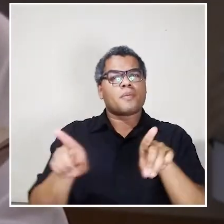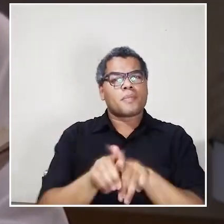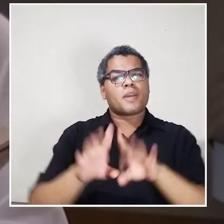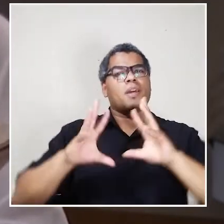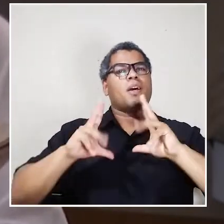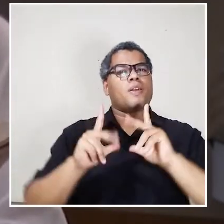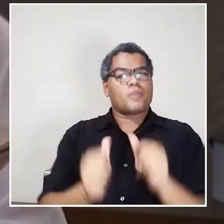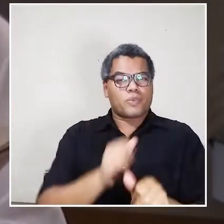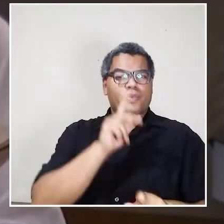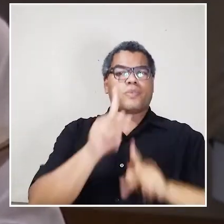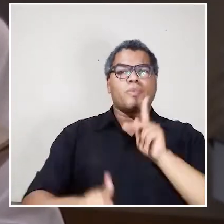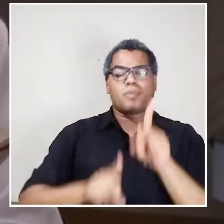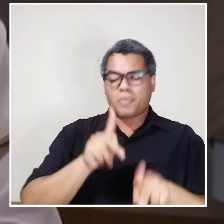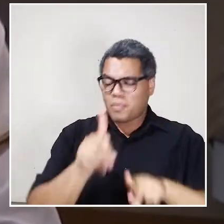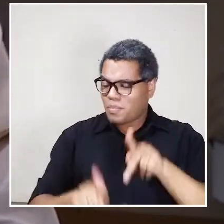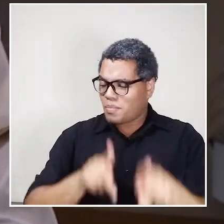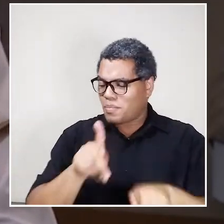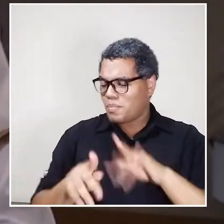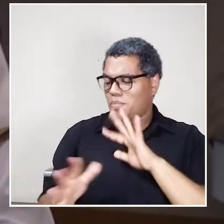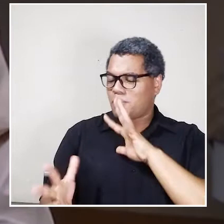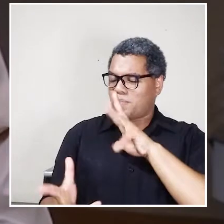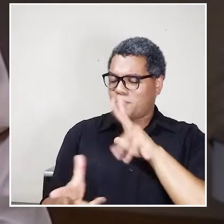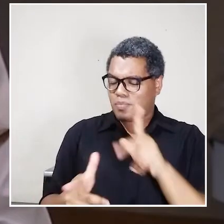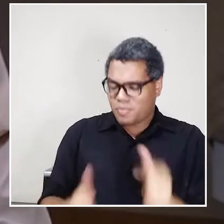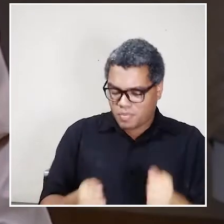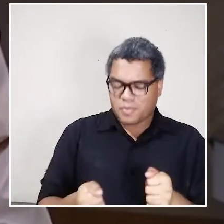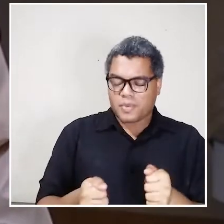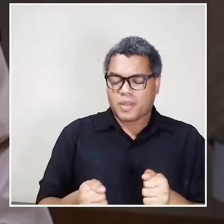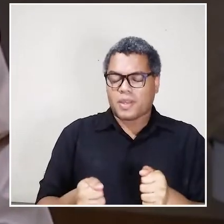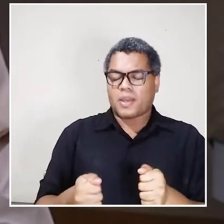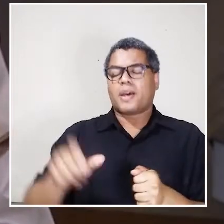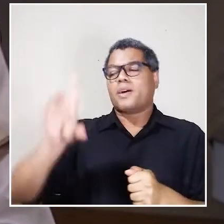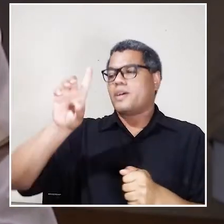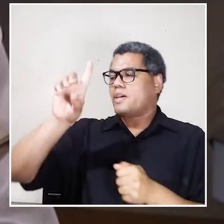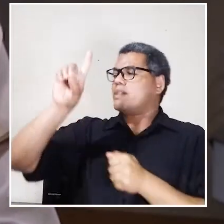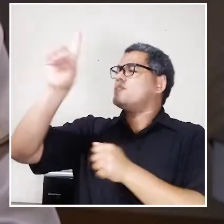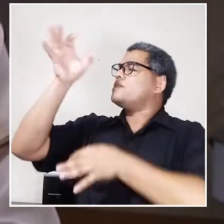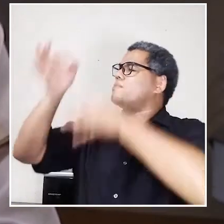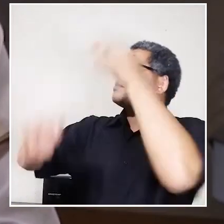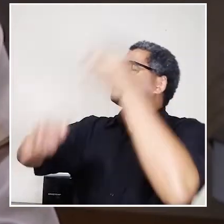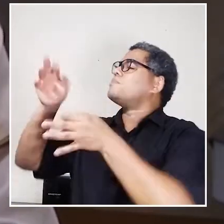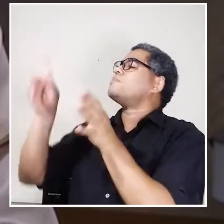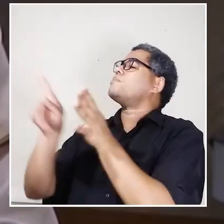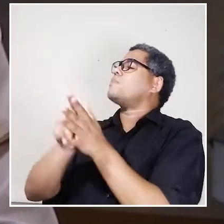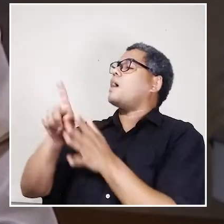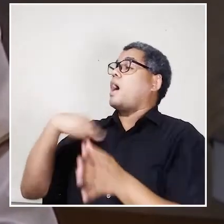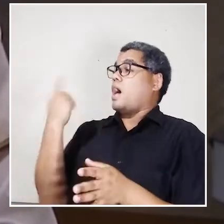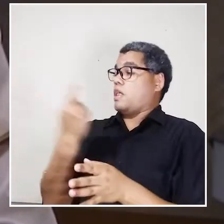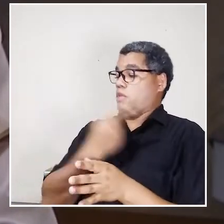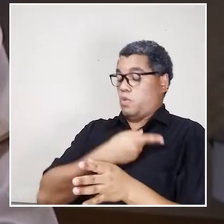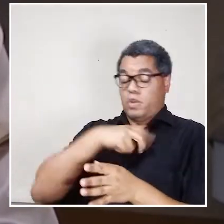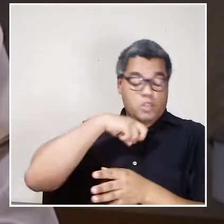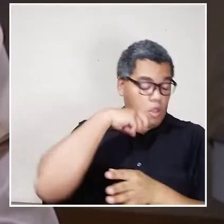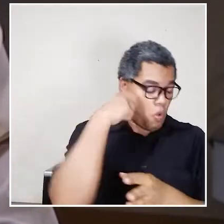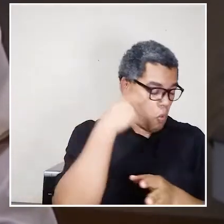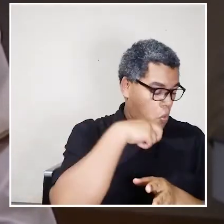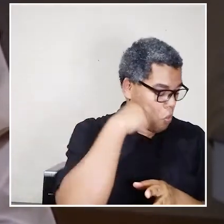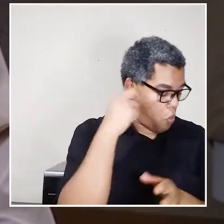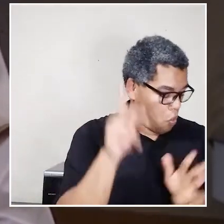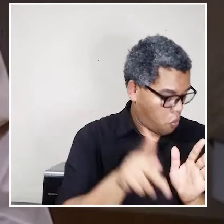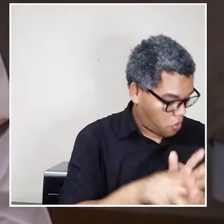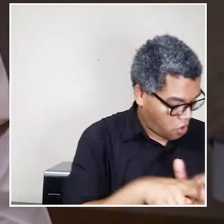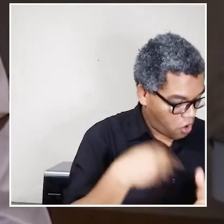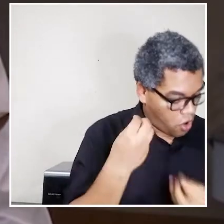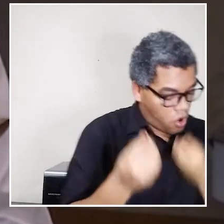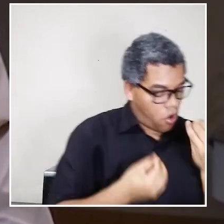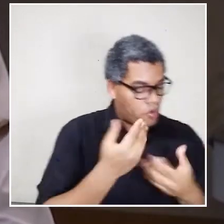a todo o povo da terra. A ti, ó Senhor, pertence a justiça, mas a nós o corar de vergonha,